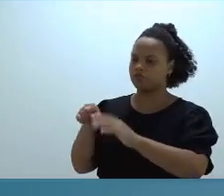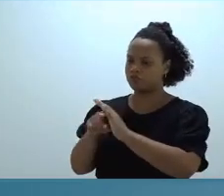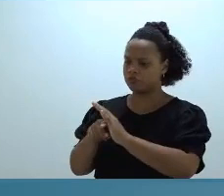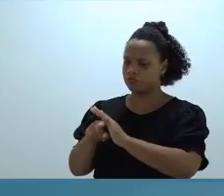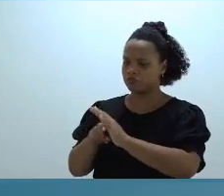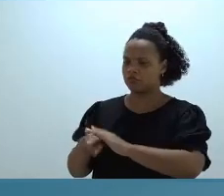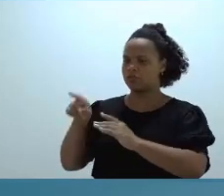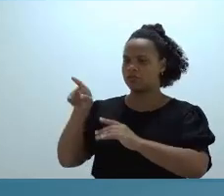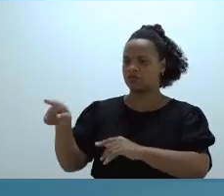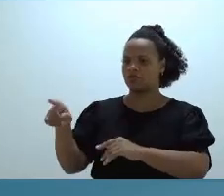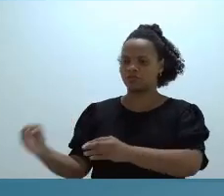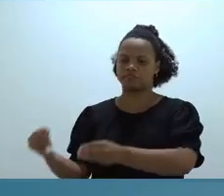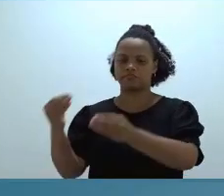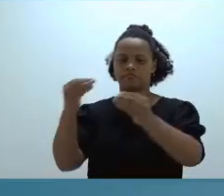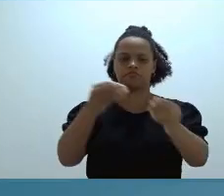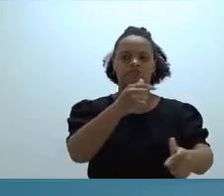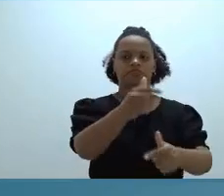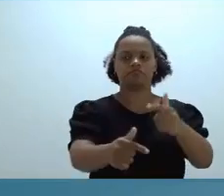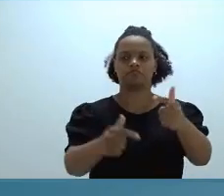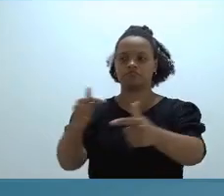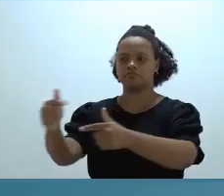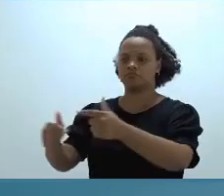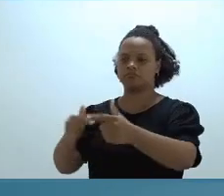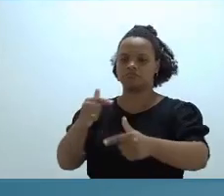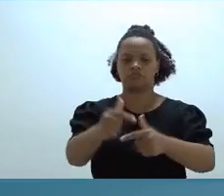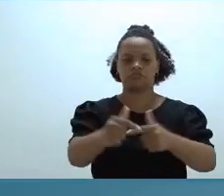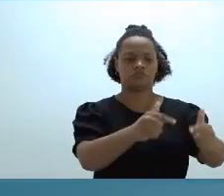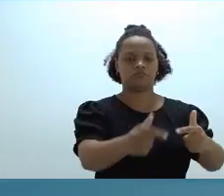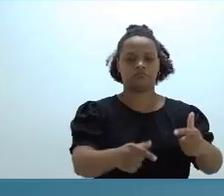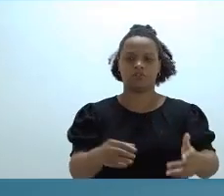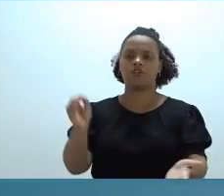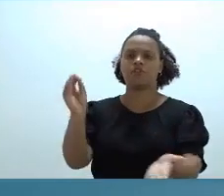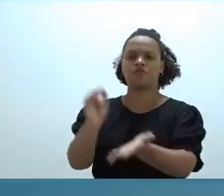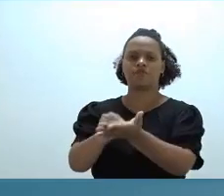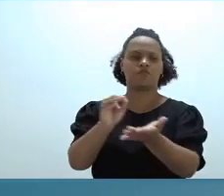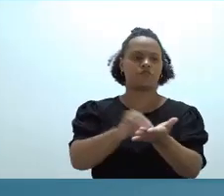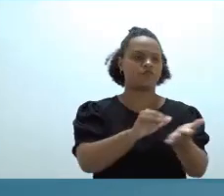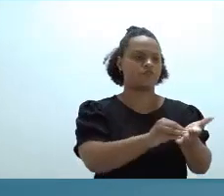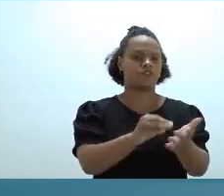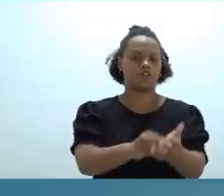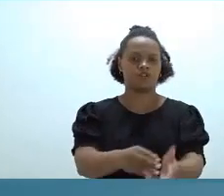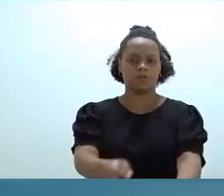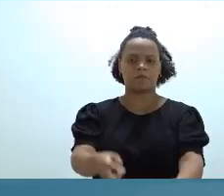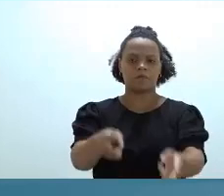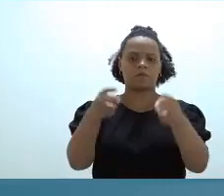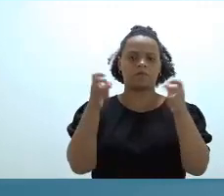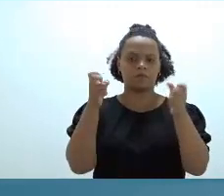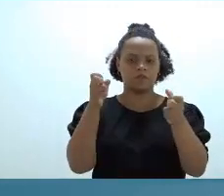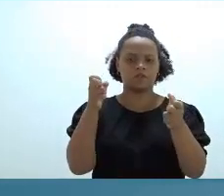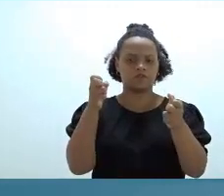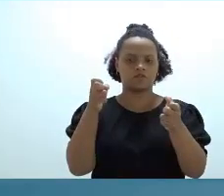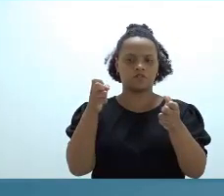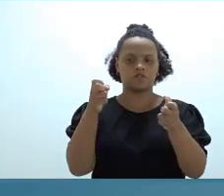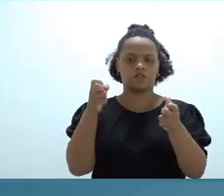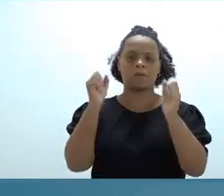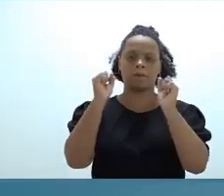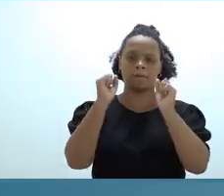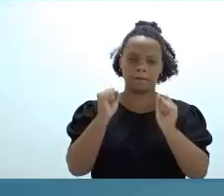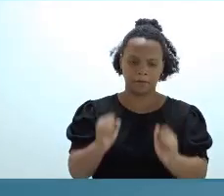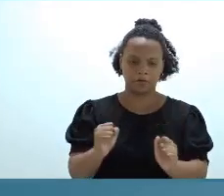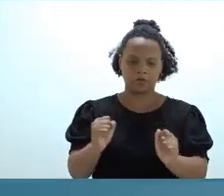A apuração de falhas ocorridas na prestação do serviço por parte da concessionária pode e deve resultar de